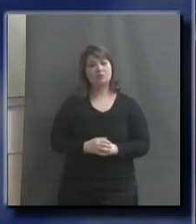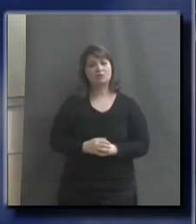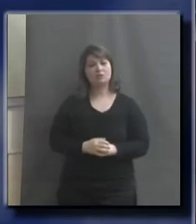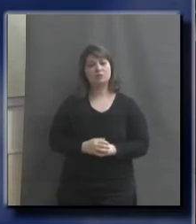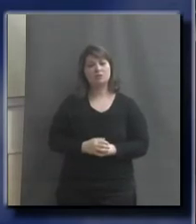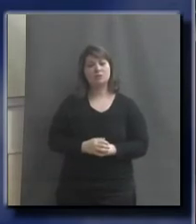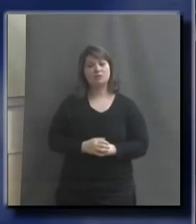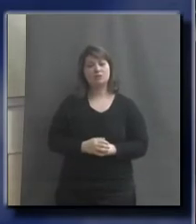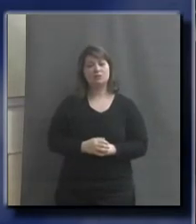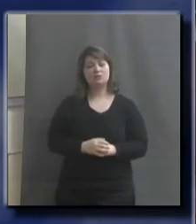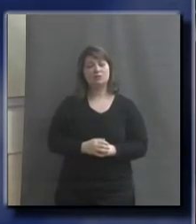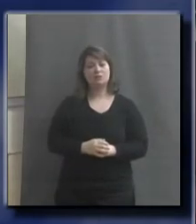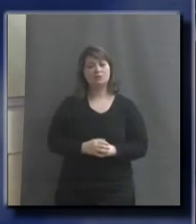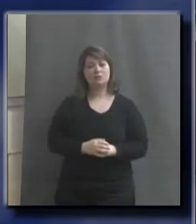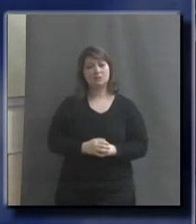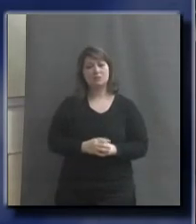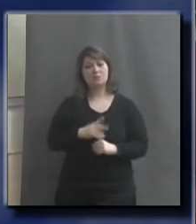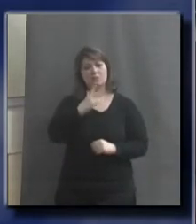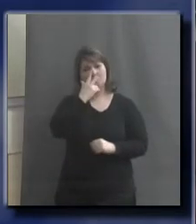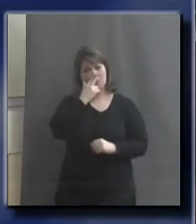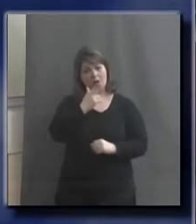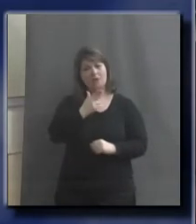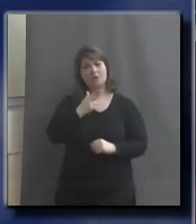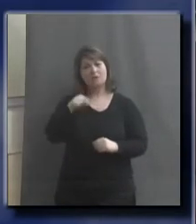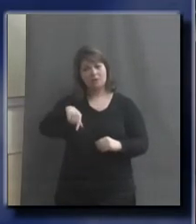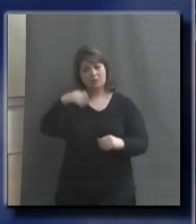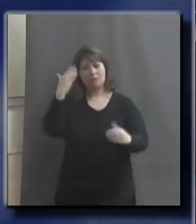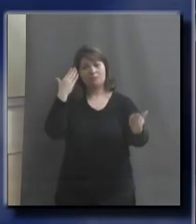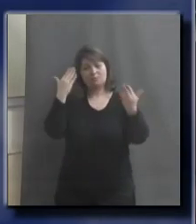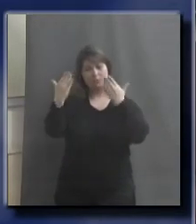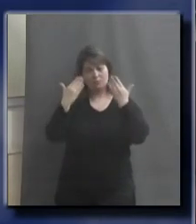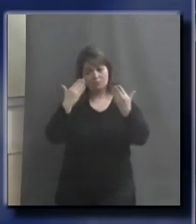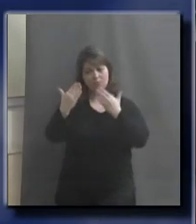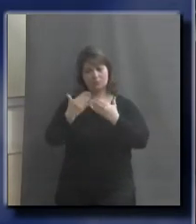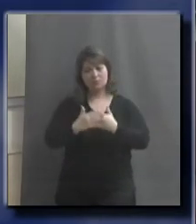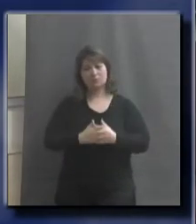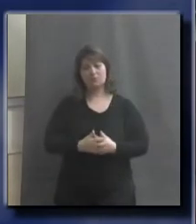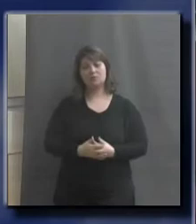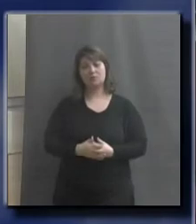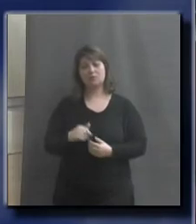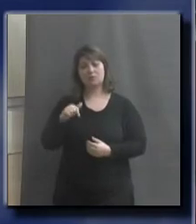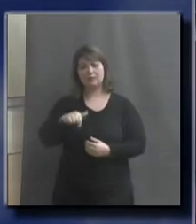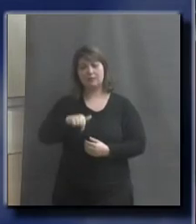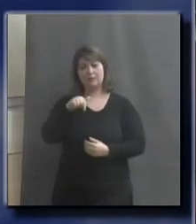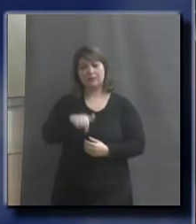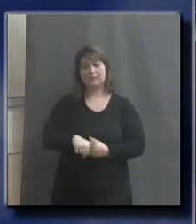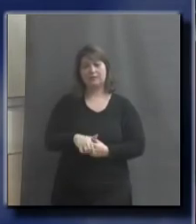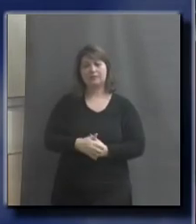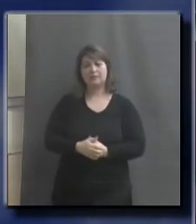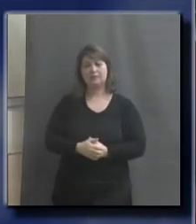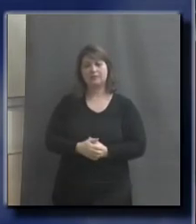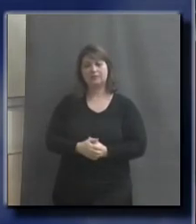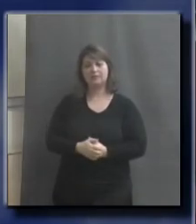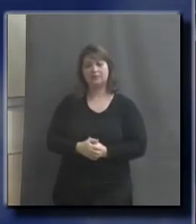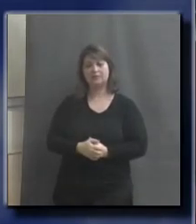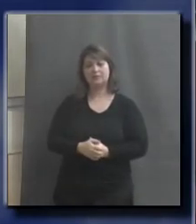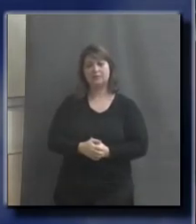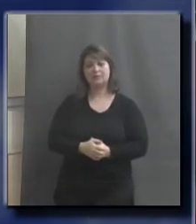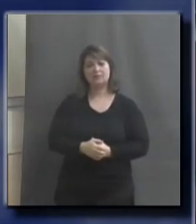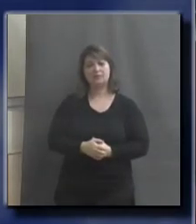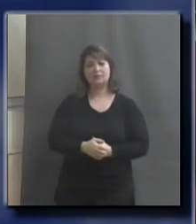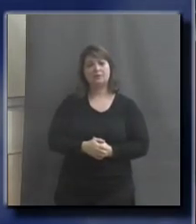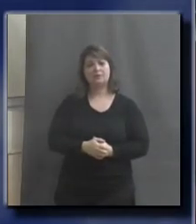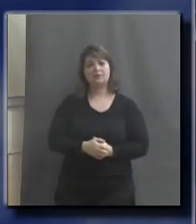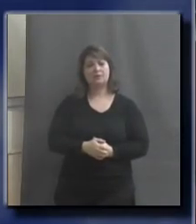de uma maneira brutal, a psicologia, as práticas de psicologia, principalmente nas políticas